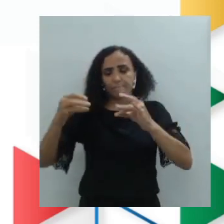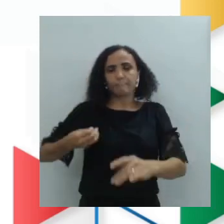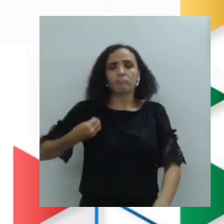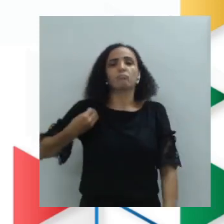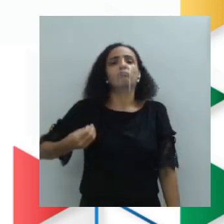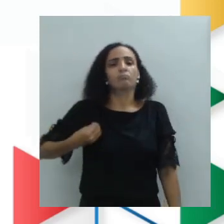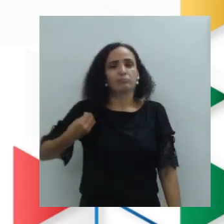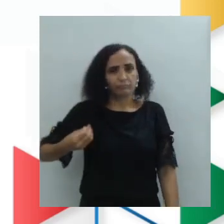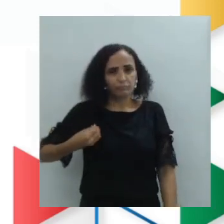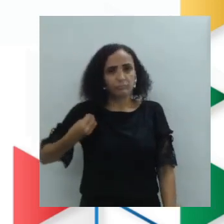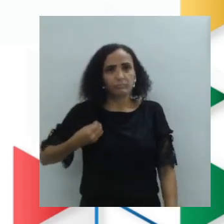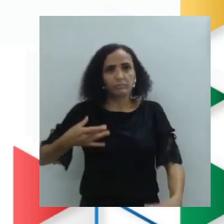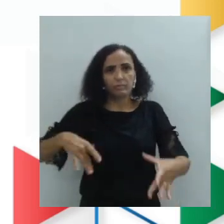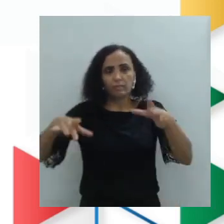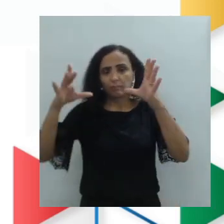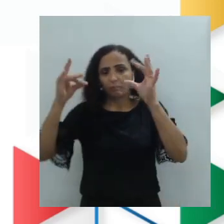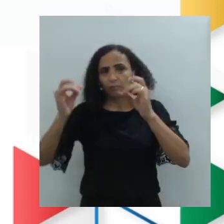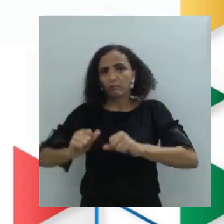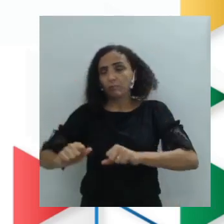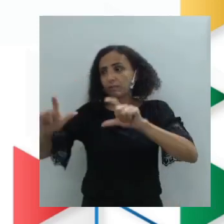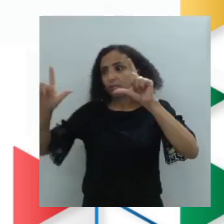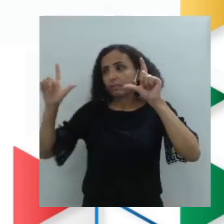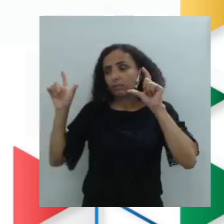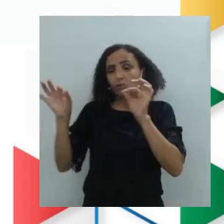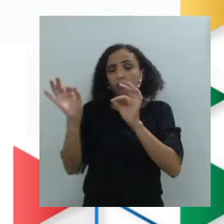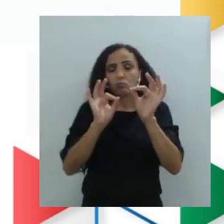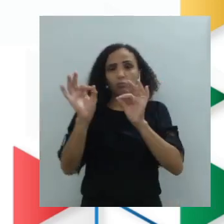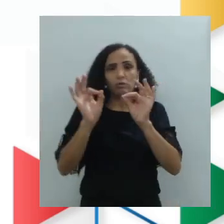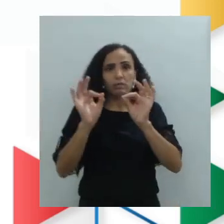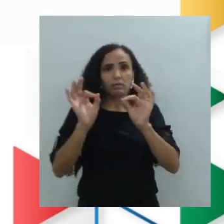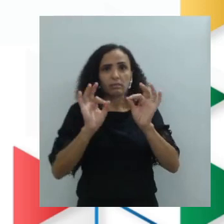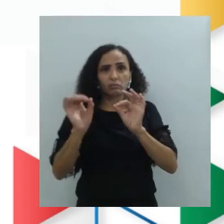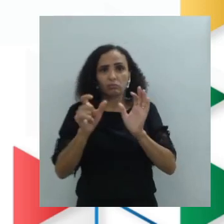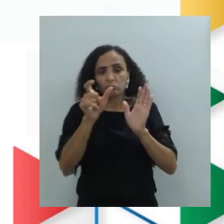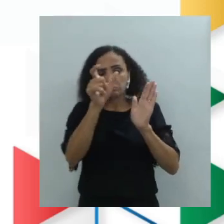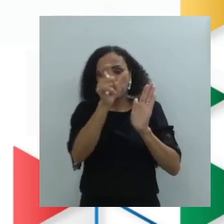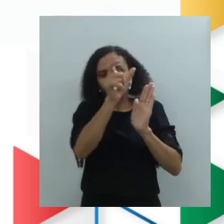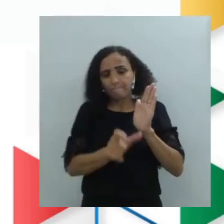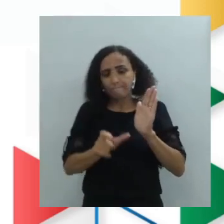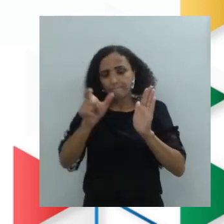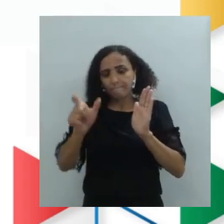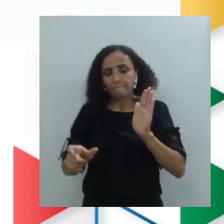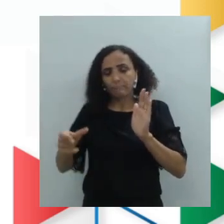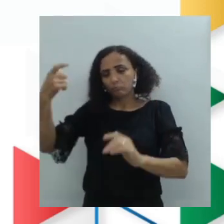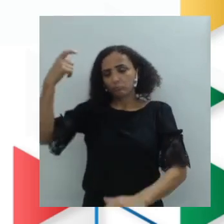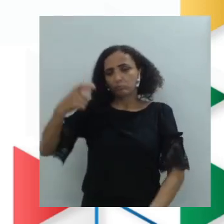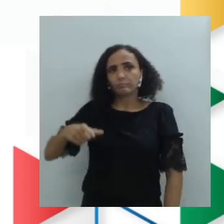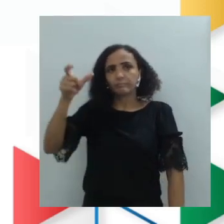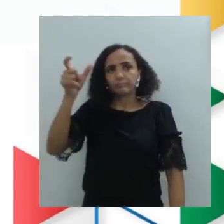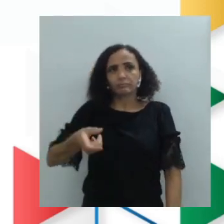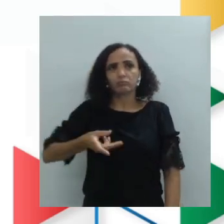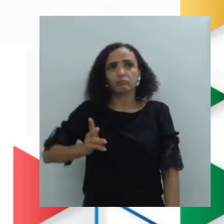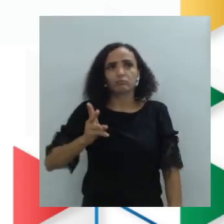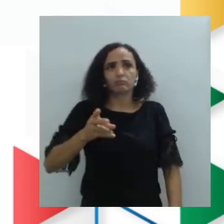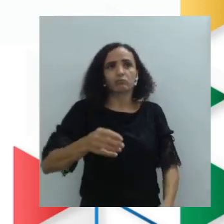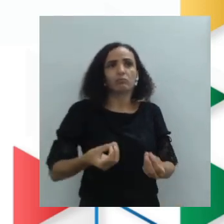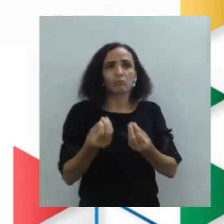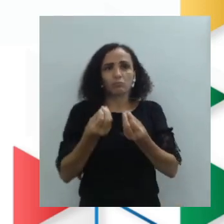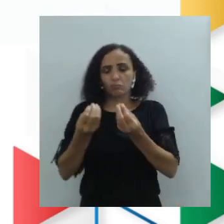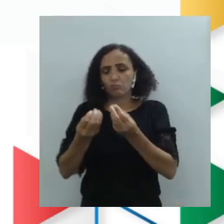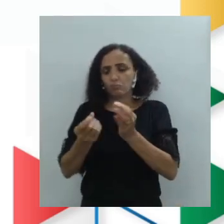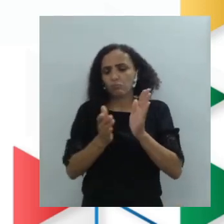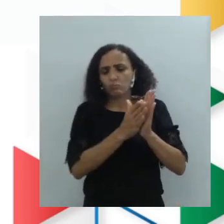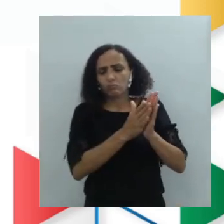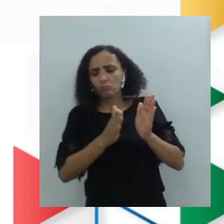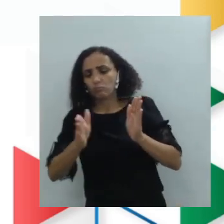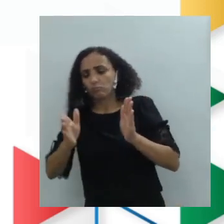certo? Tecidos vivos, como há na tela, formam-se em órgãos vivos. Seguindo, os órgãos